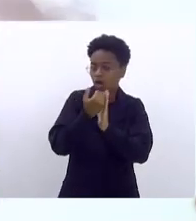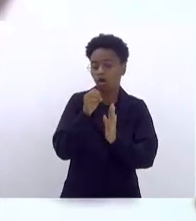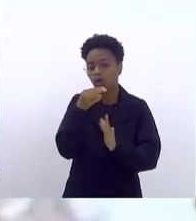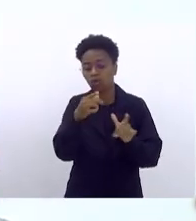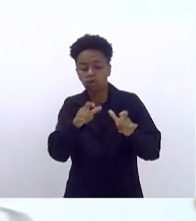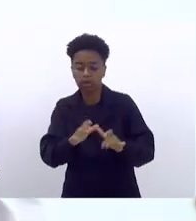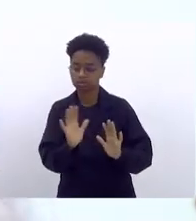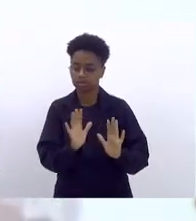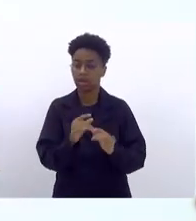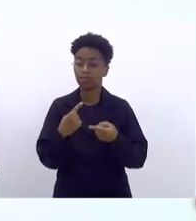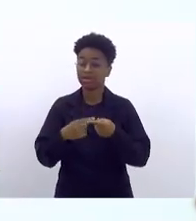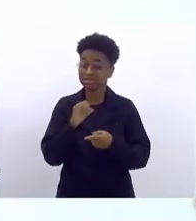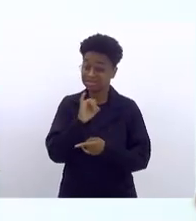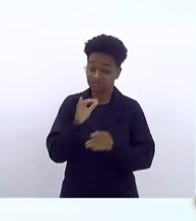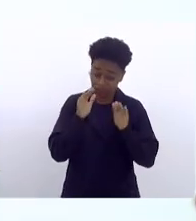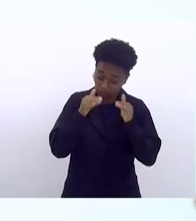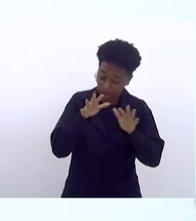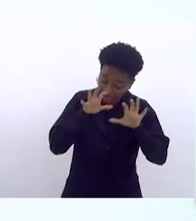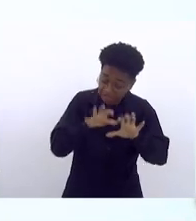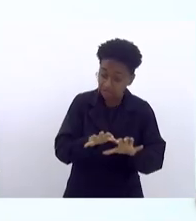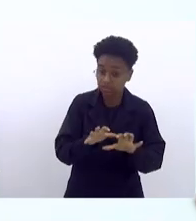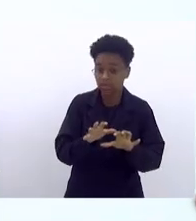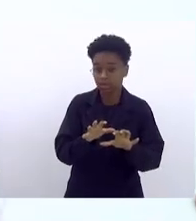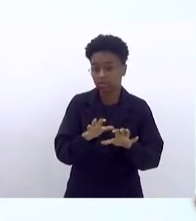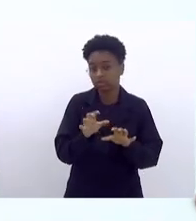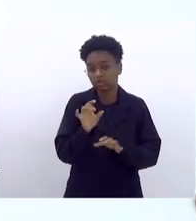nós assim tratarmos nós estaremos